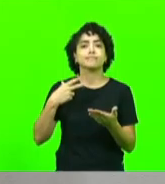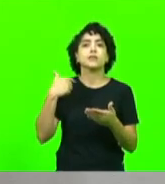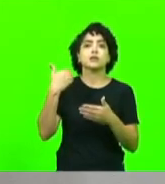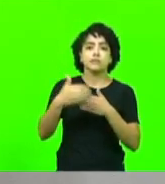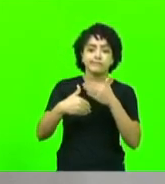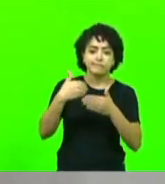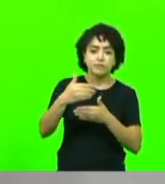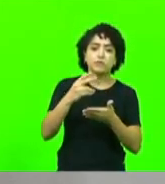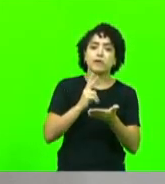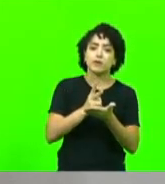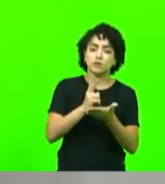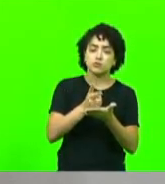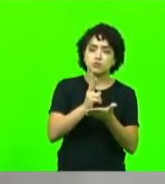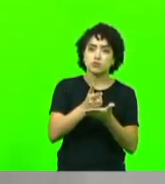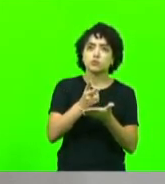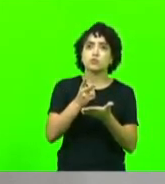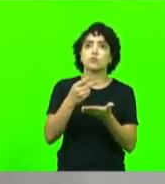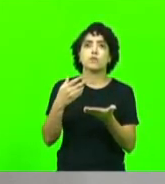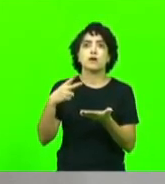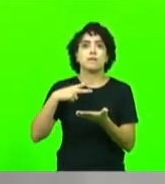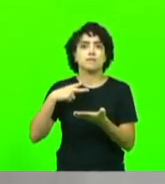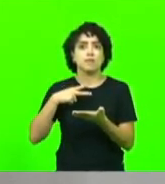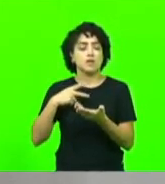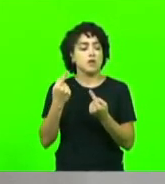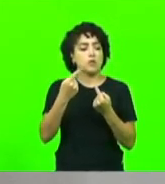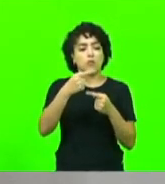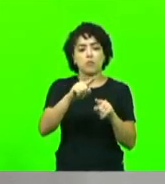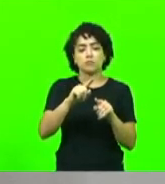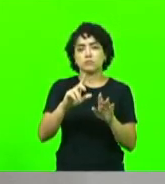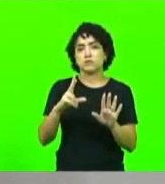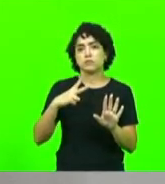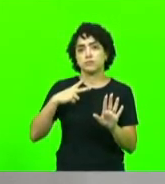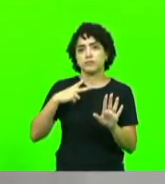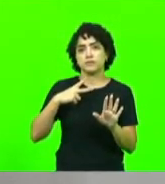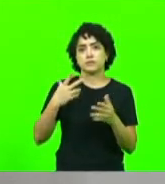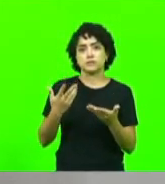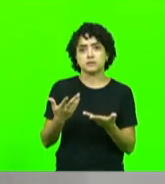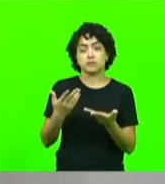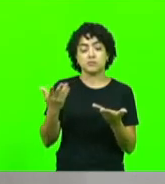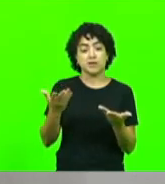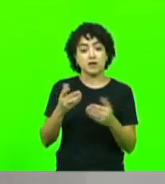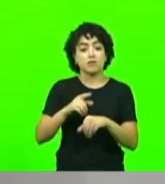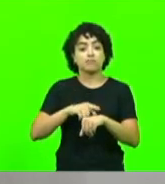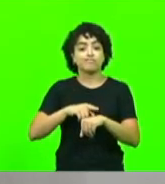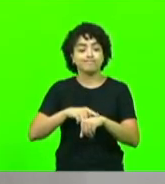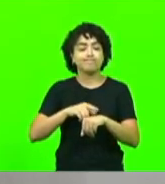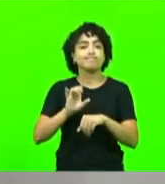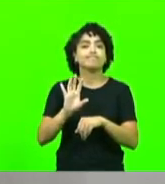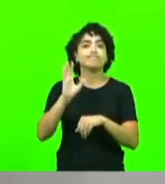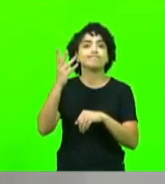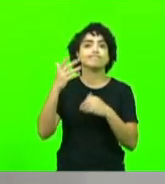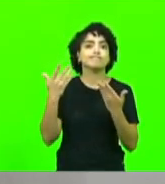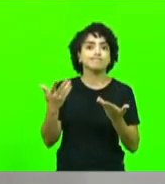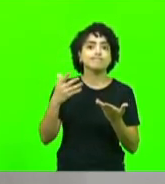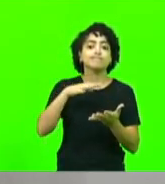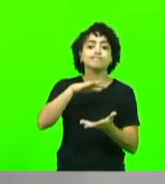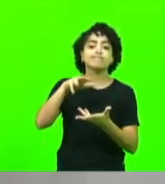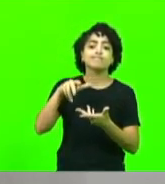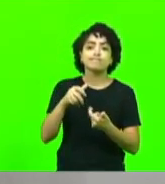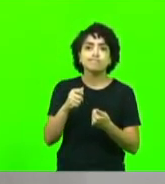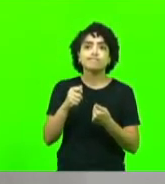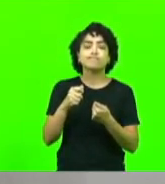muita gente defende. Eu sou radicalmente contra, porque nessas horas a gente vê o que está acontecendo no mundo afora e vai acabar